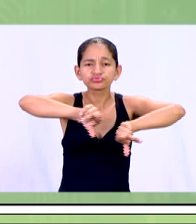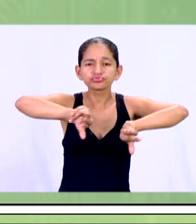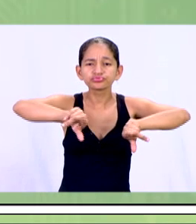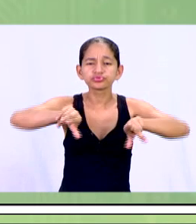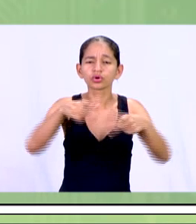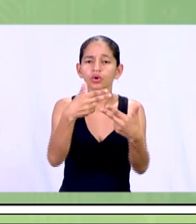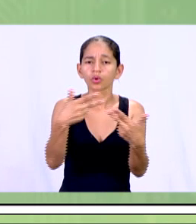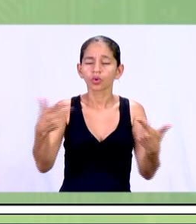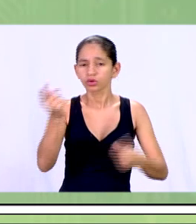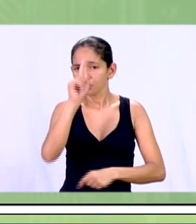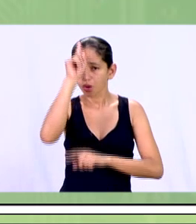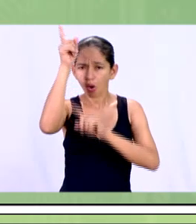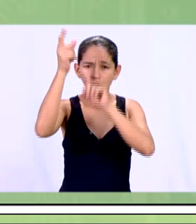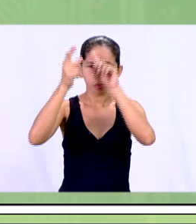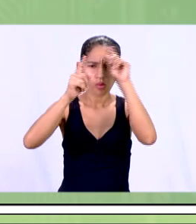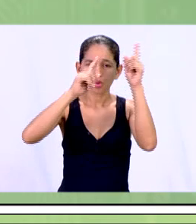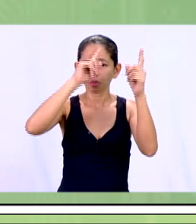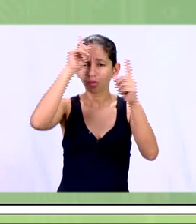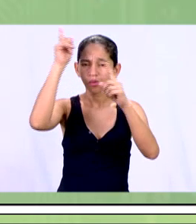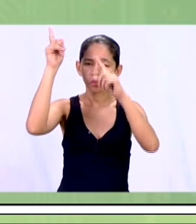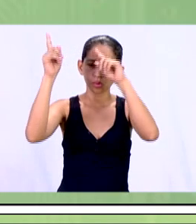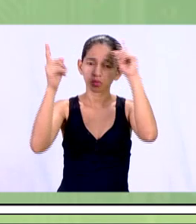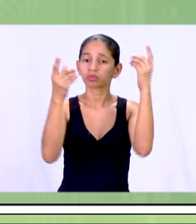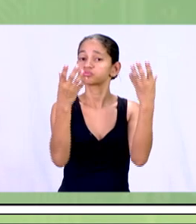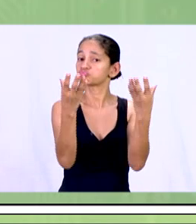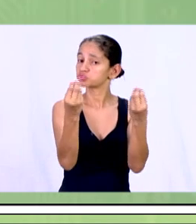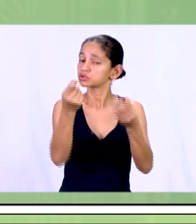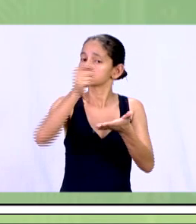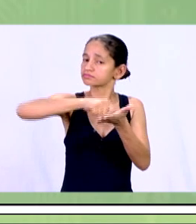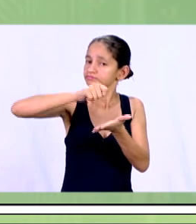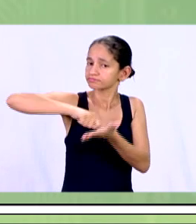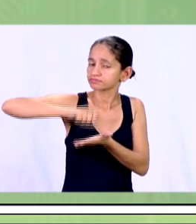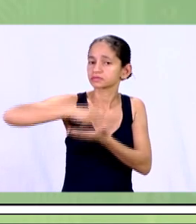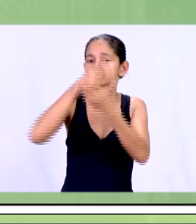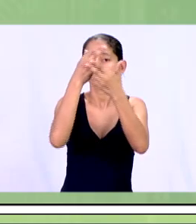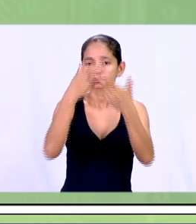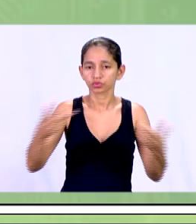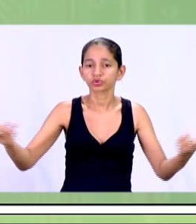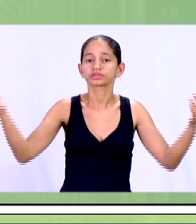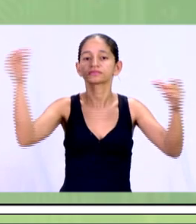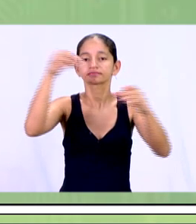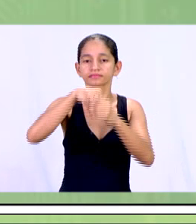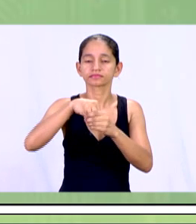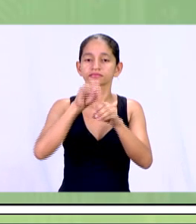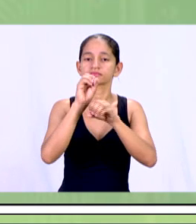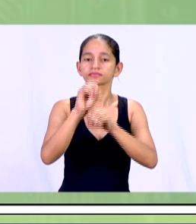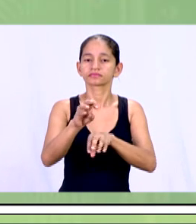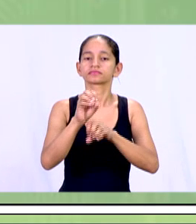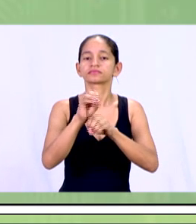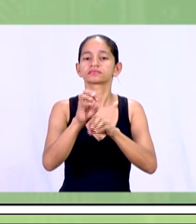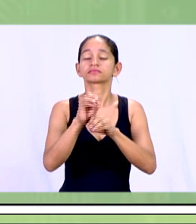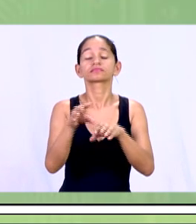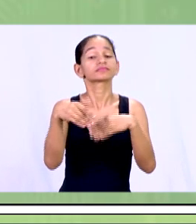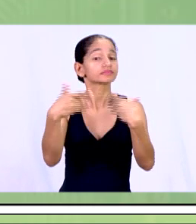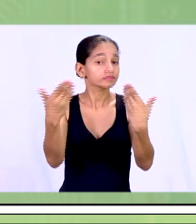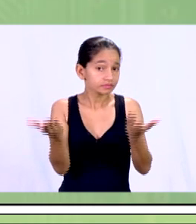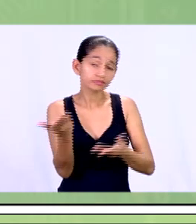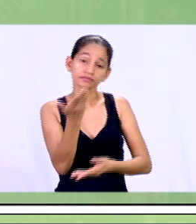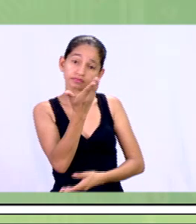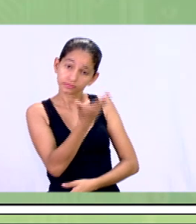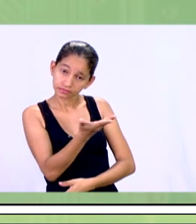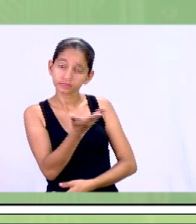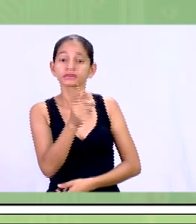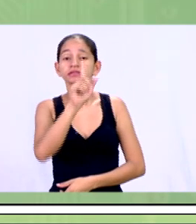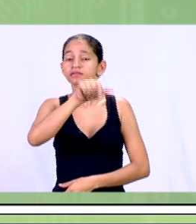vasta pesquisa, né, e muitas obras a respeito da educação, né? Ele é